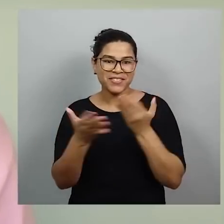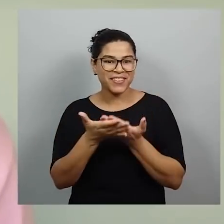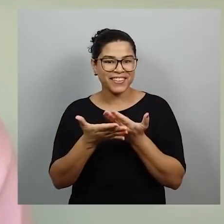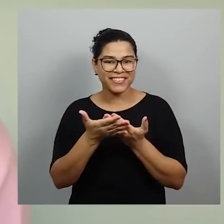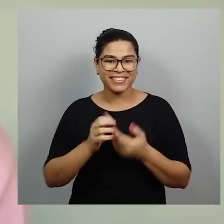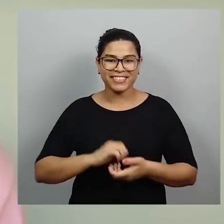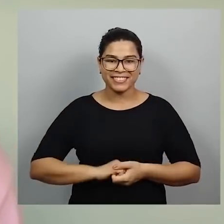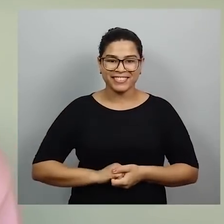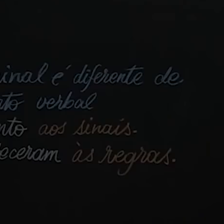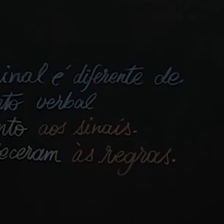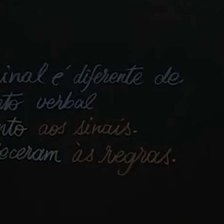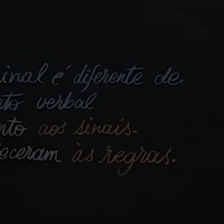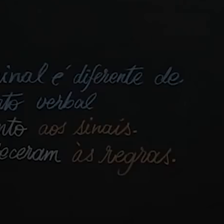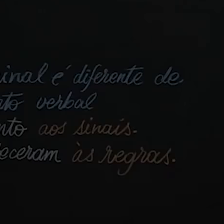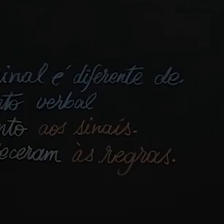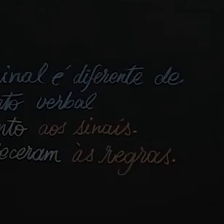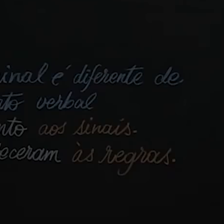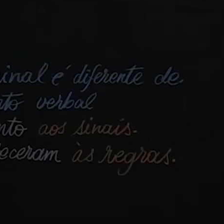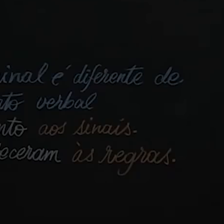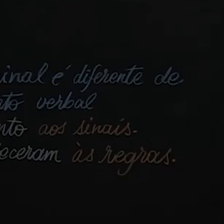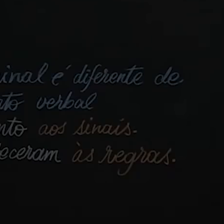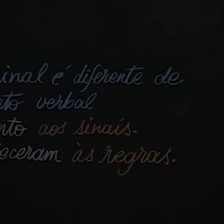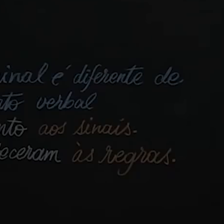e ótima aula!